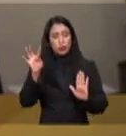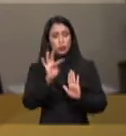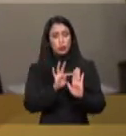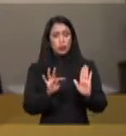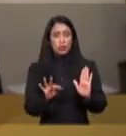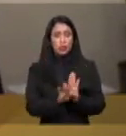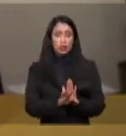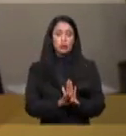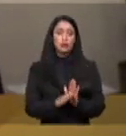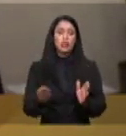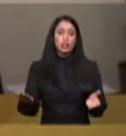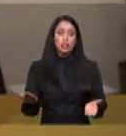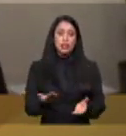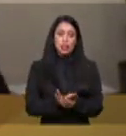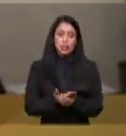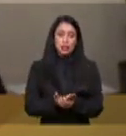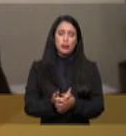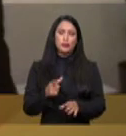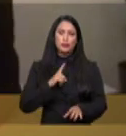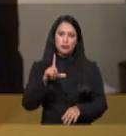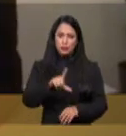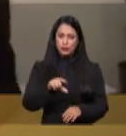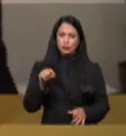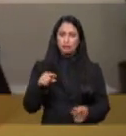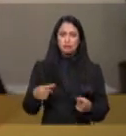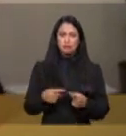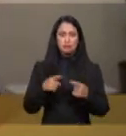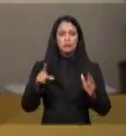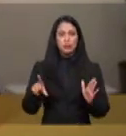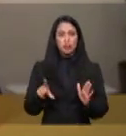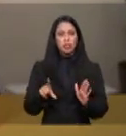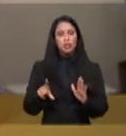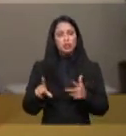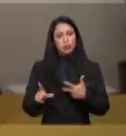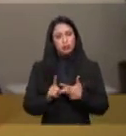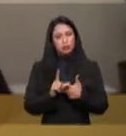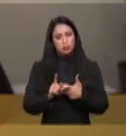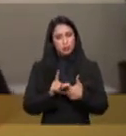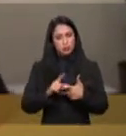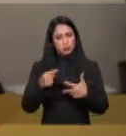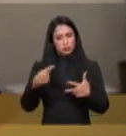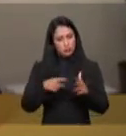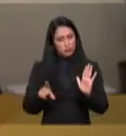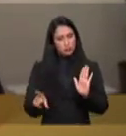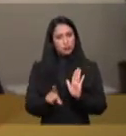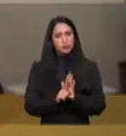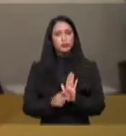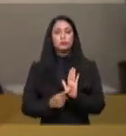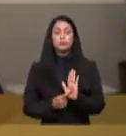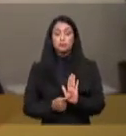ação revela uma escolha legítima do legislador ordinário,